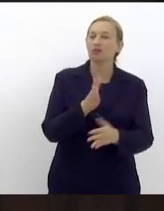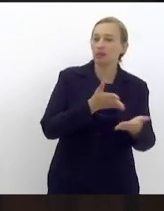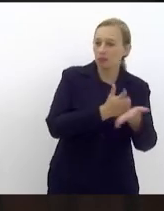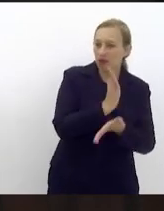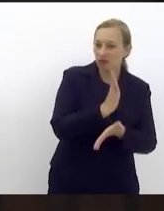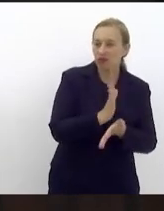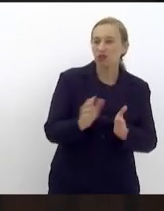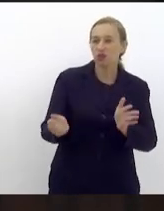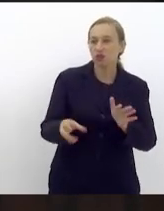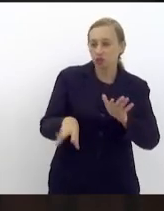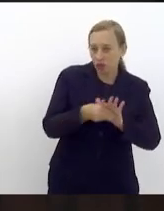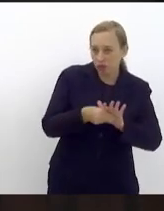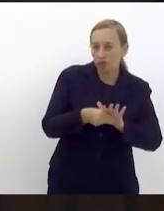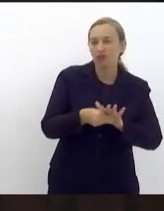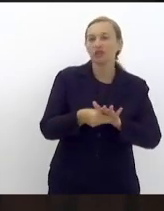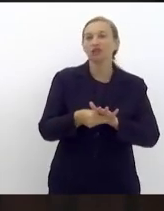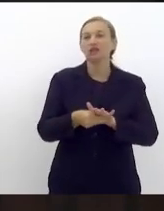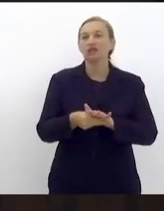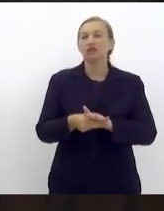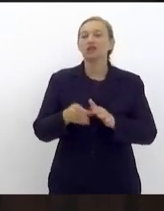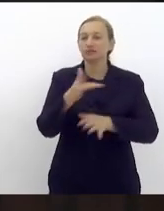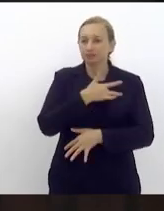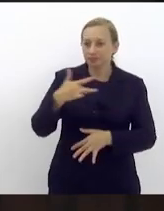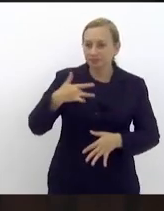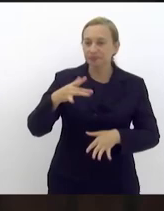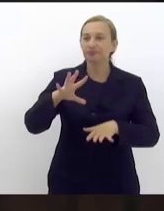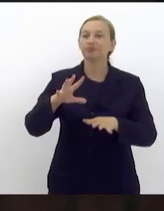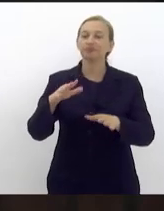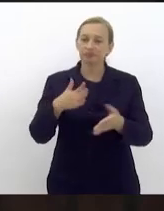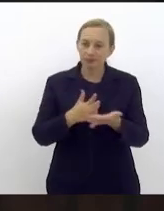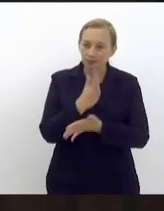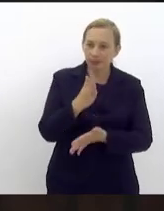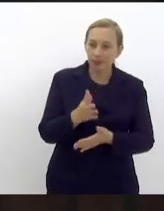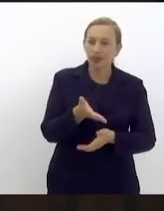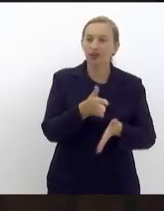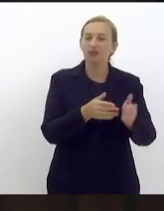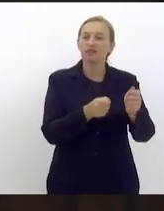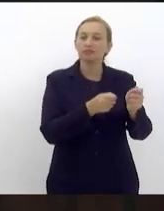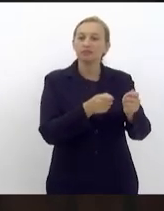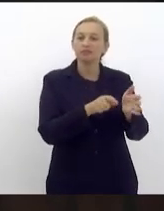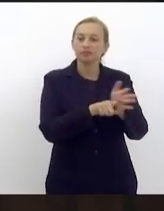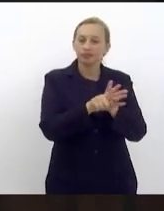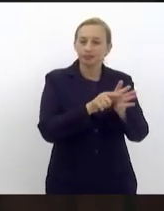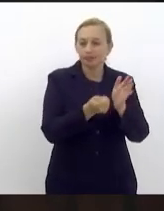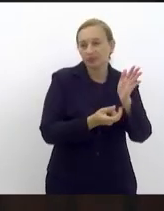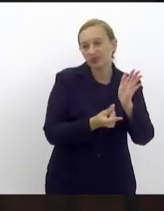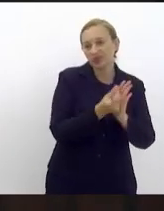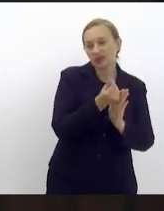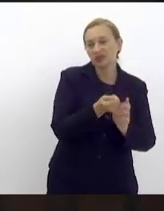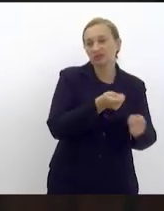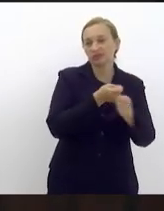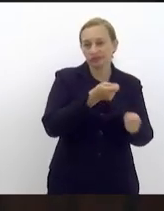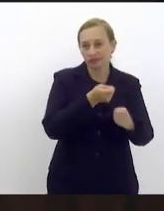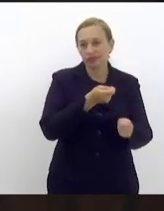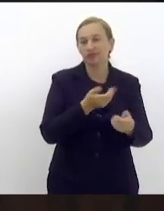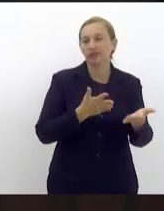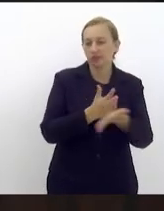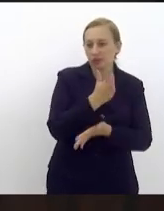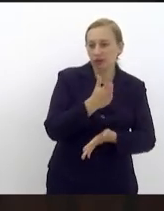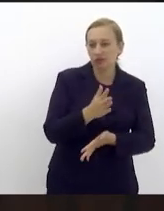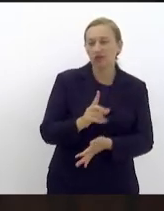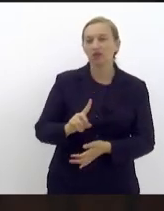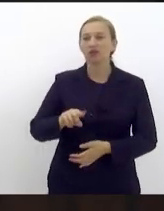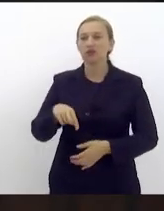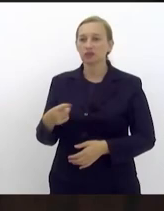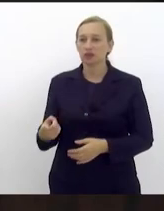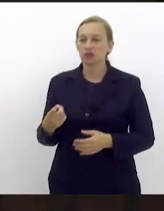com emendas de saúde favorável, de orçamento, fiscalização financeira e controle favorável. Novos